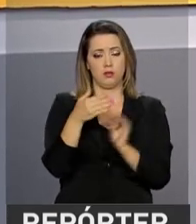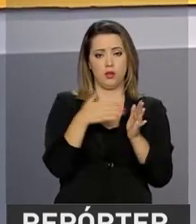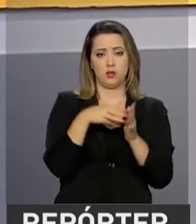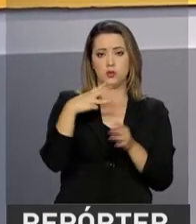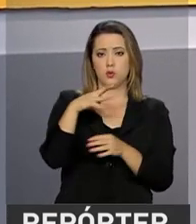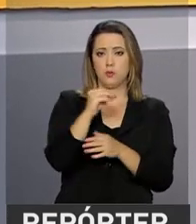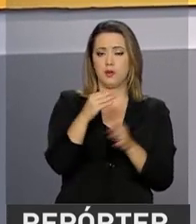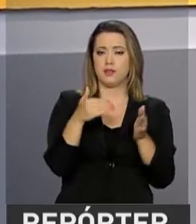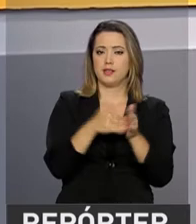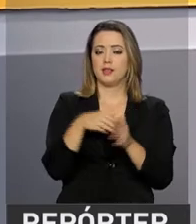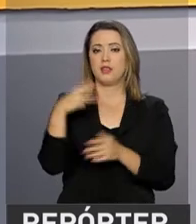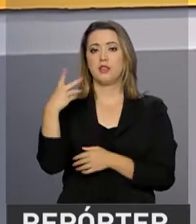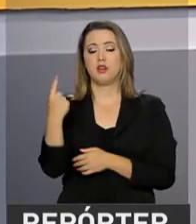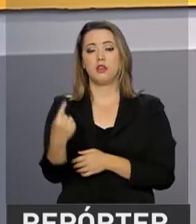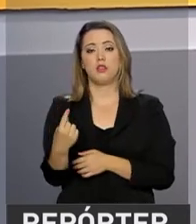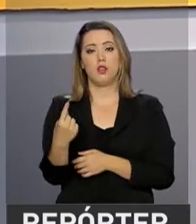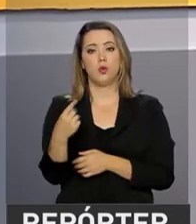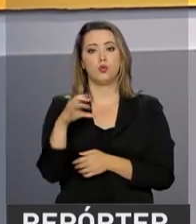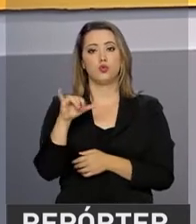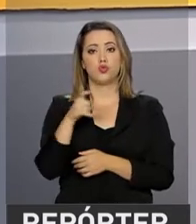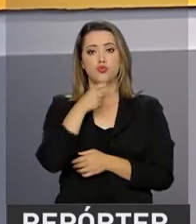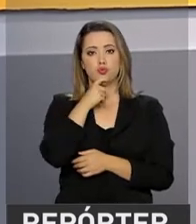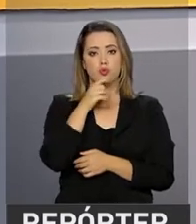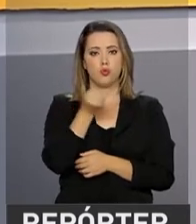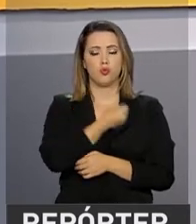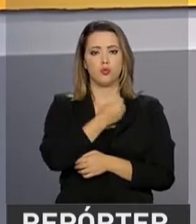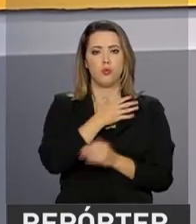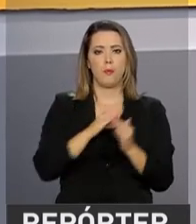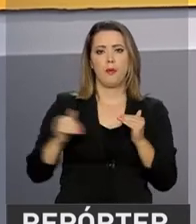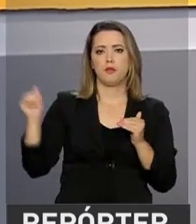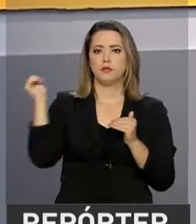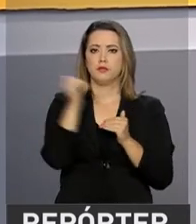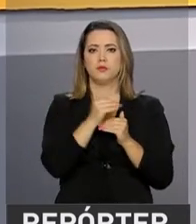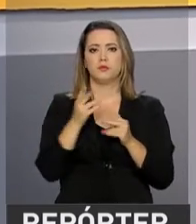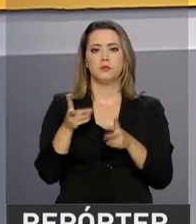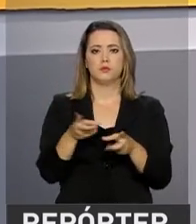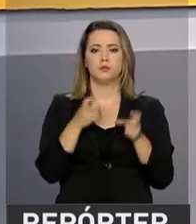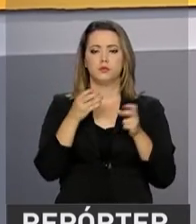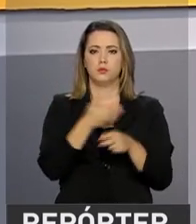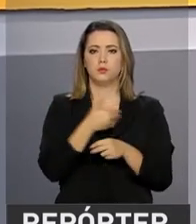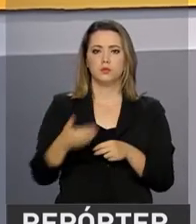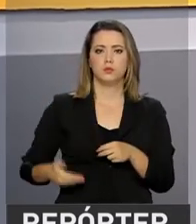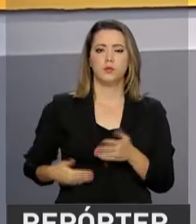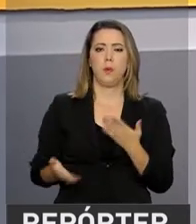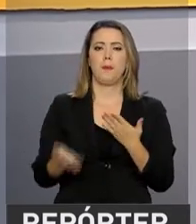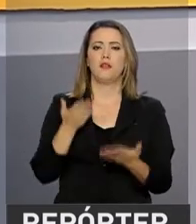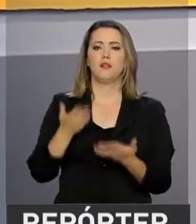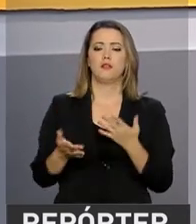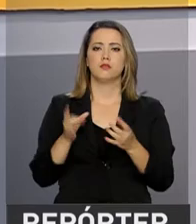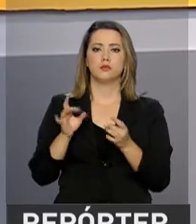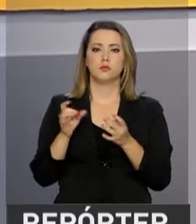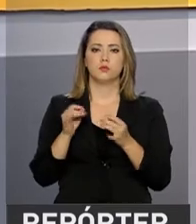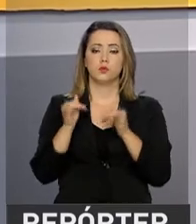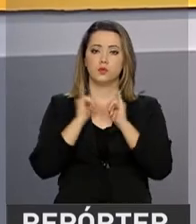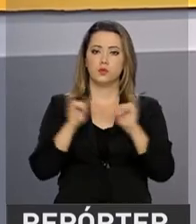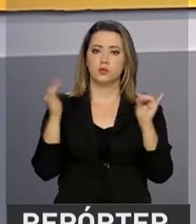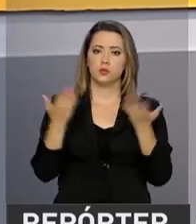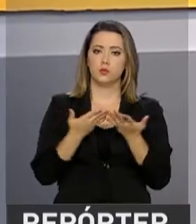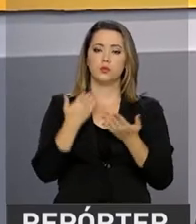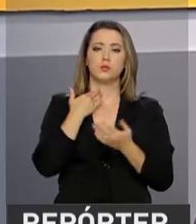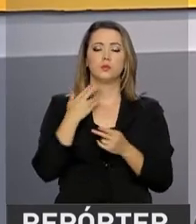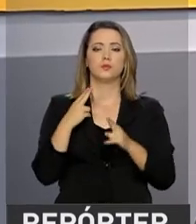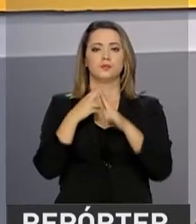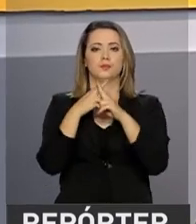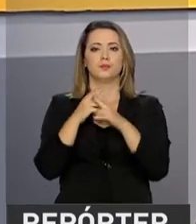março e 31 de julho os números ultrapassaram as previsões do governo o balanço foi divulgado hoje pela caixa econômica